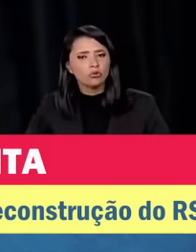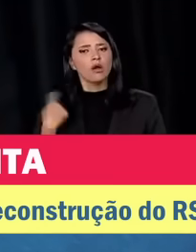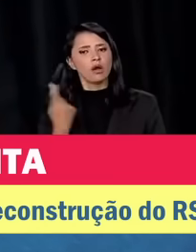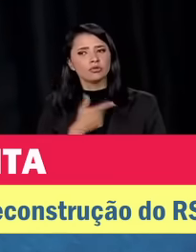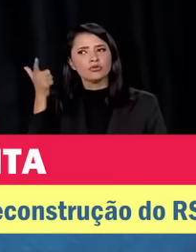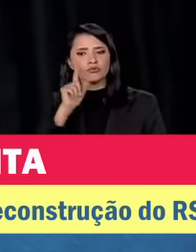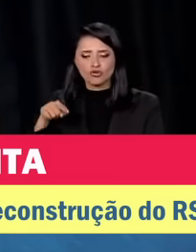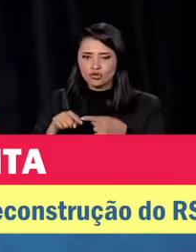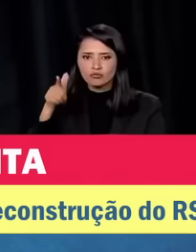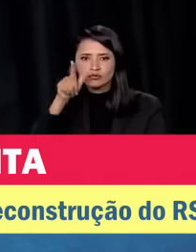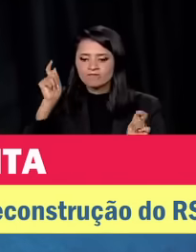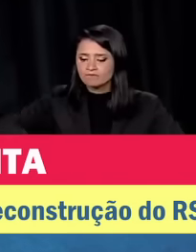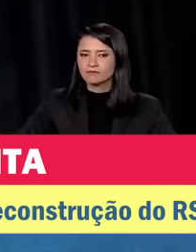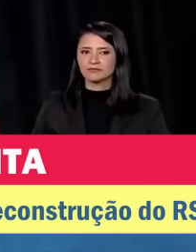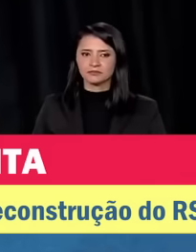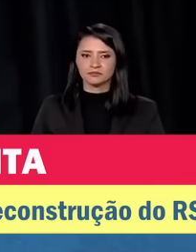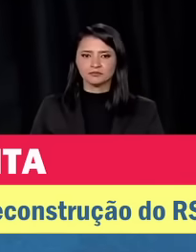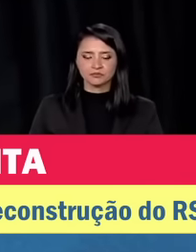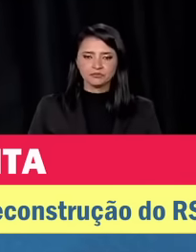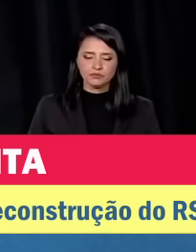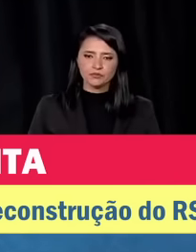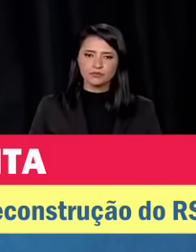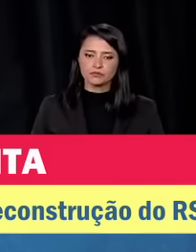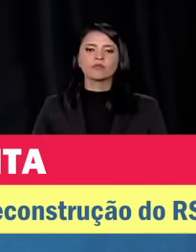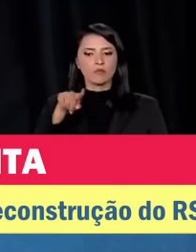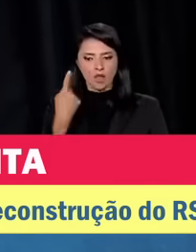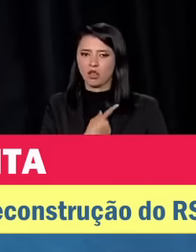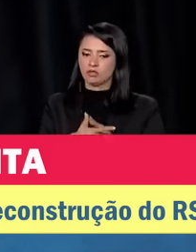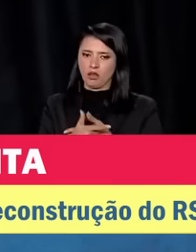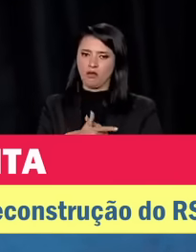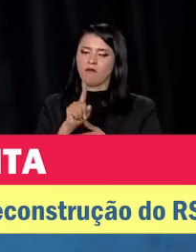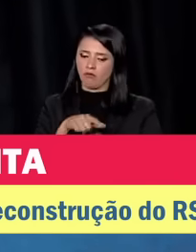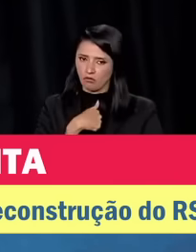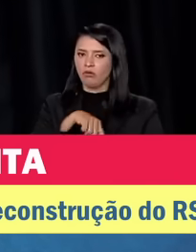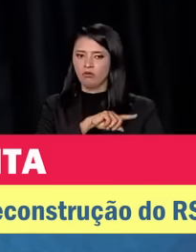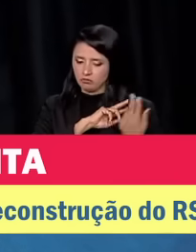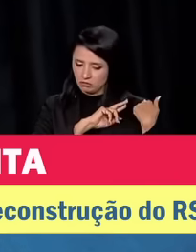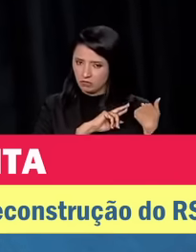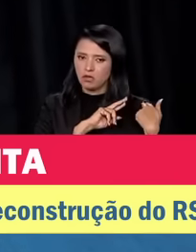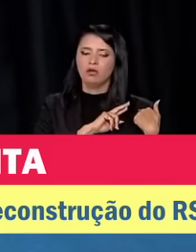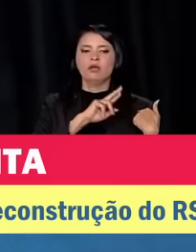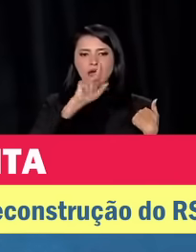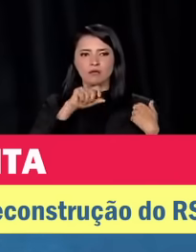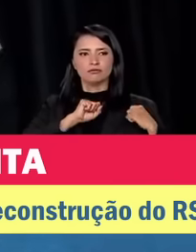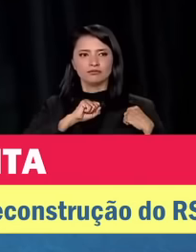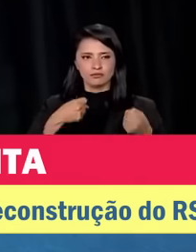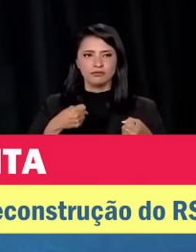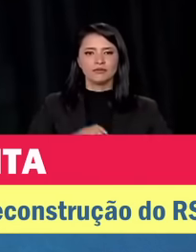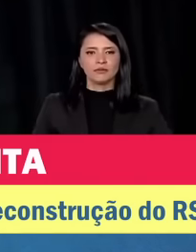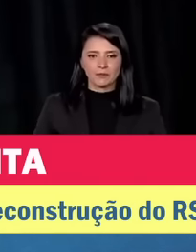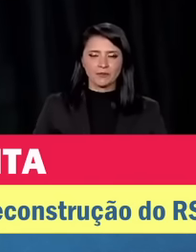possa alcançar o nosso objetivo. Então, essa é a nossa tarefa. E com essa determinação e com